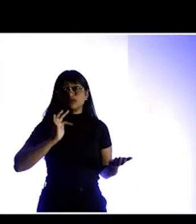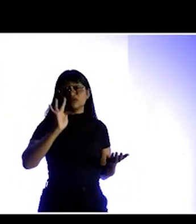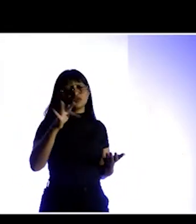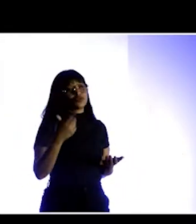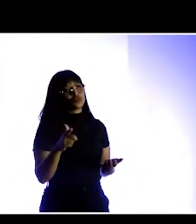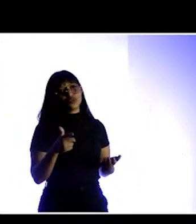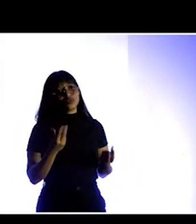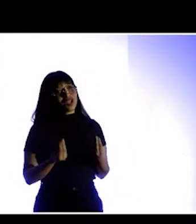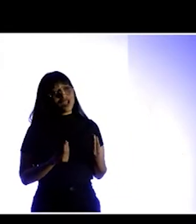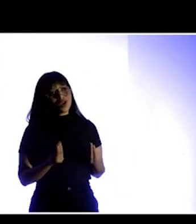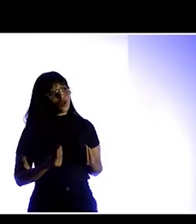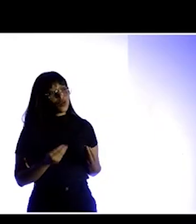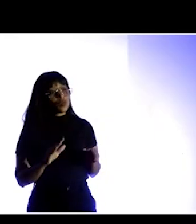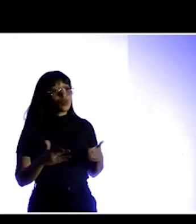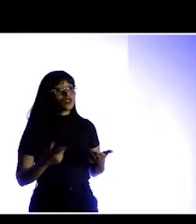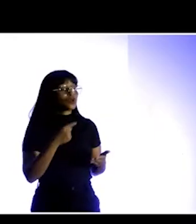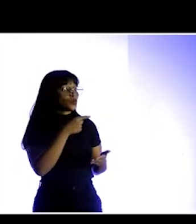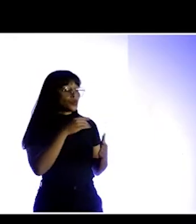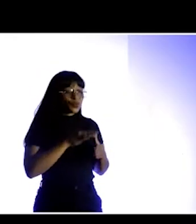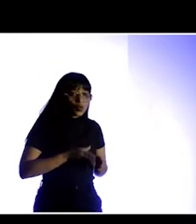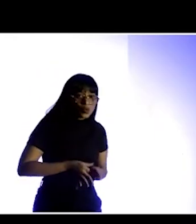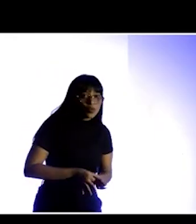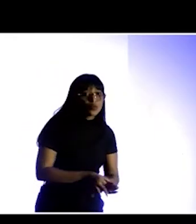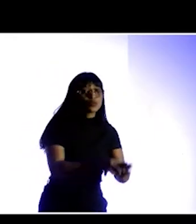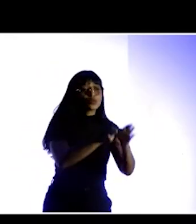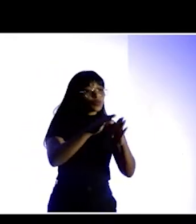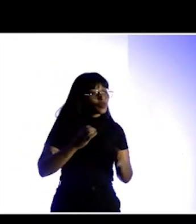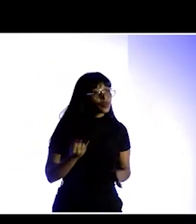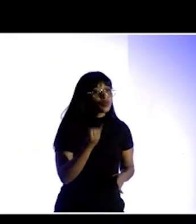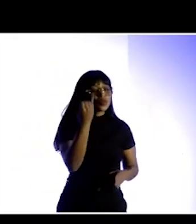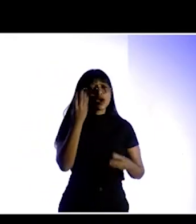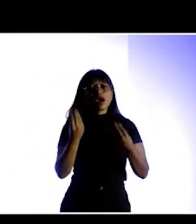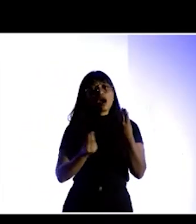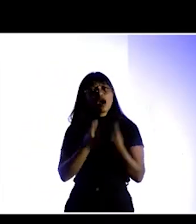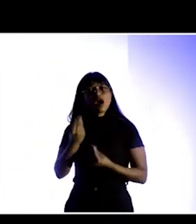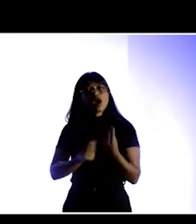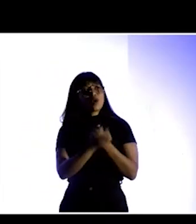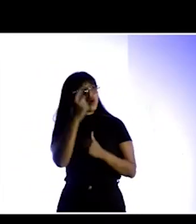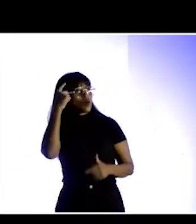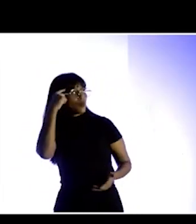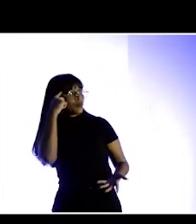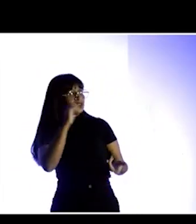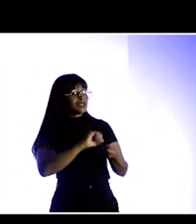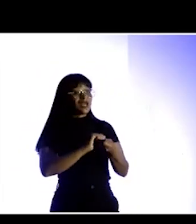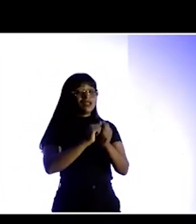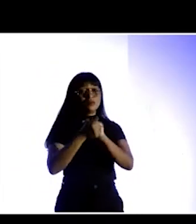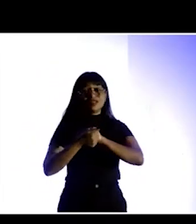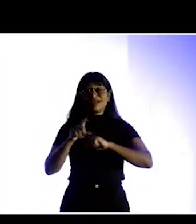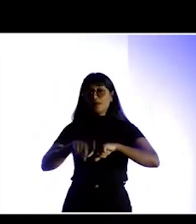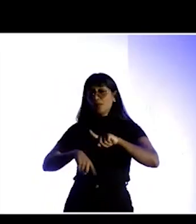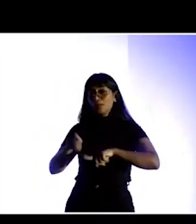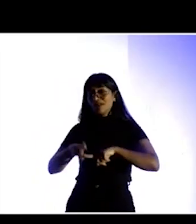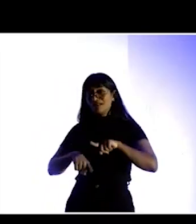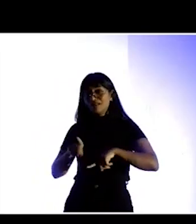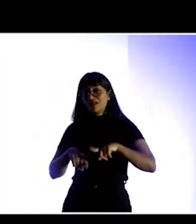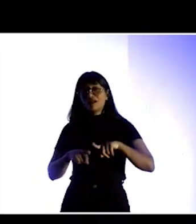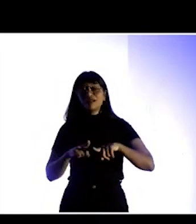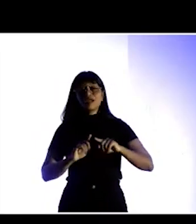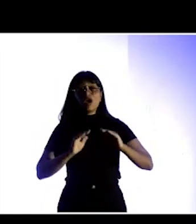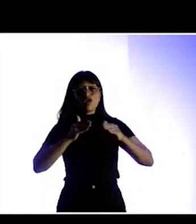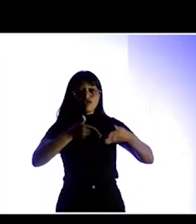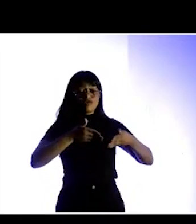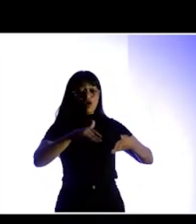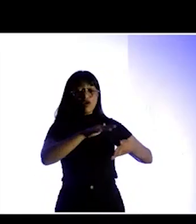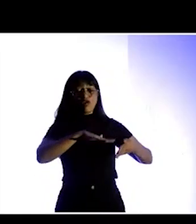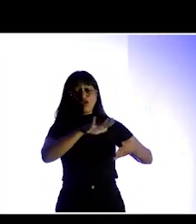aqui é um guia importante, né, de como a gente deve pensar ações de adaptação, pelo menos na área de recursos